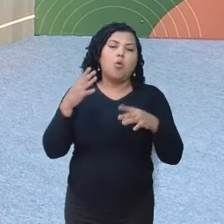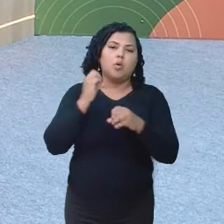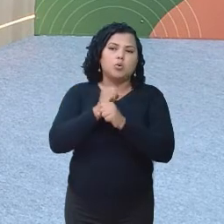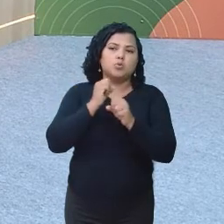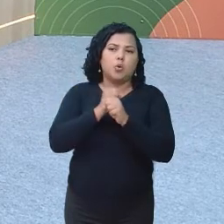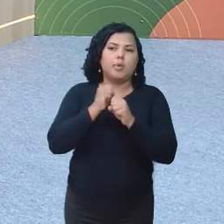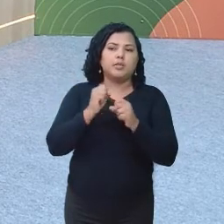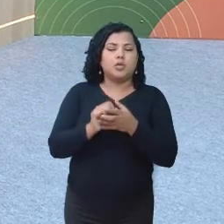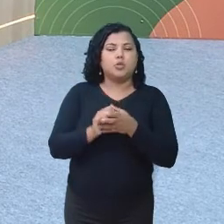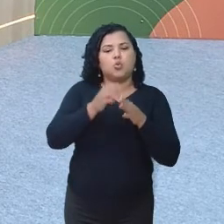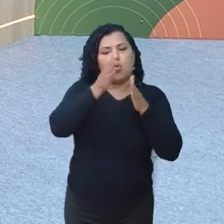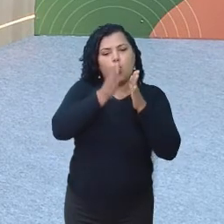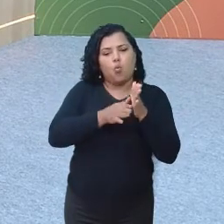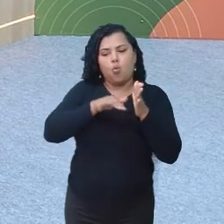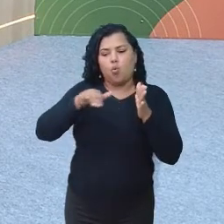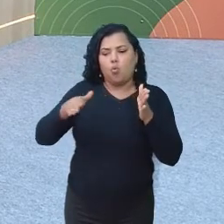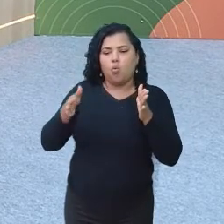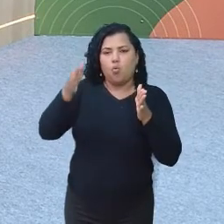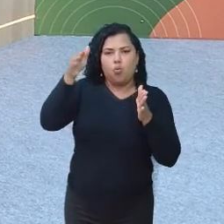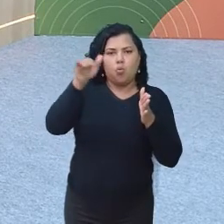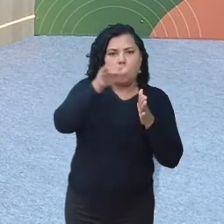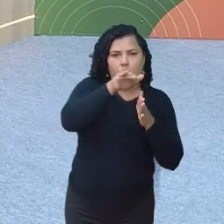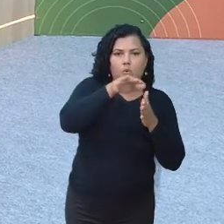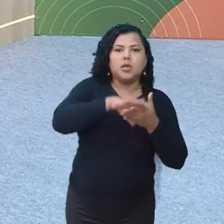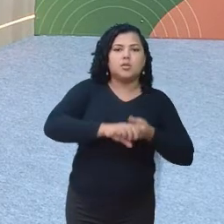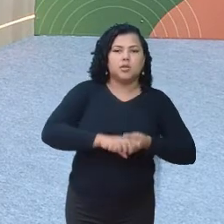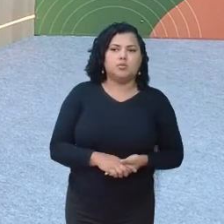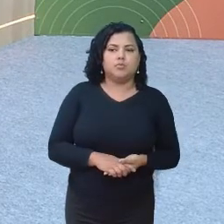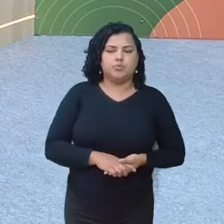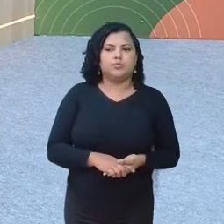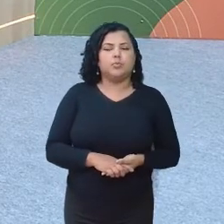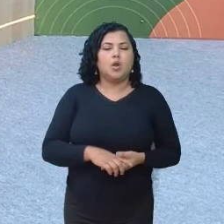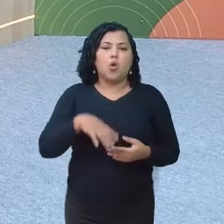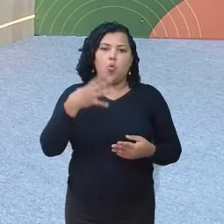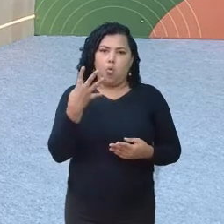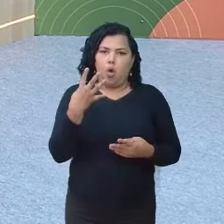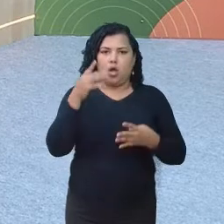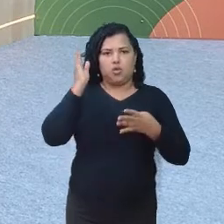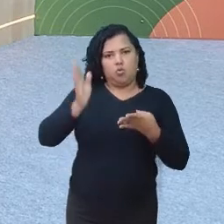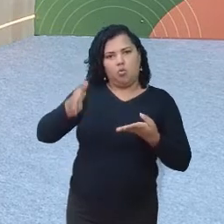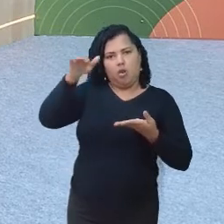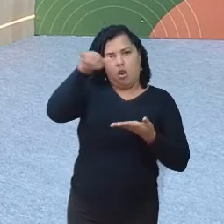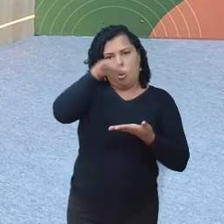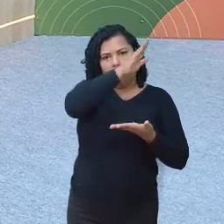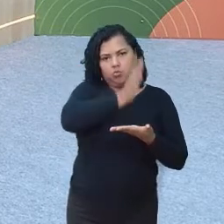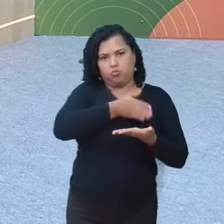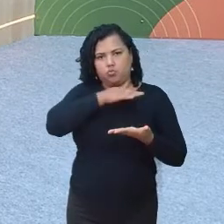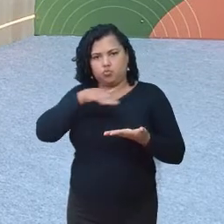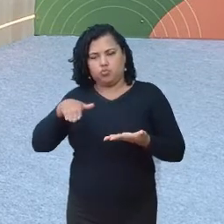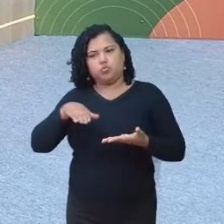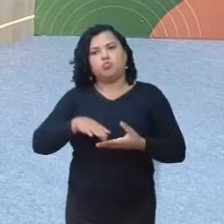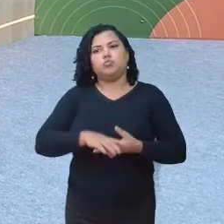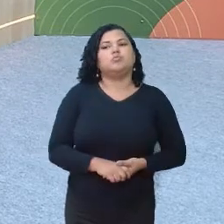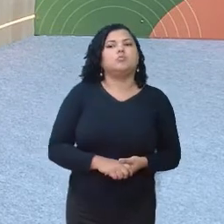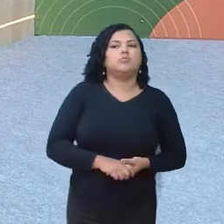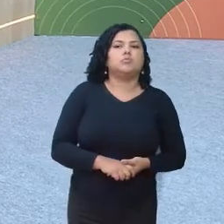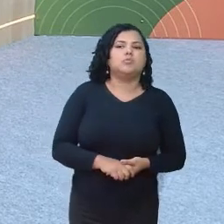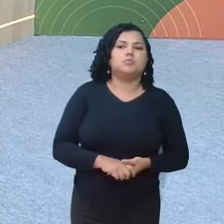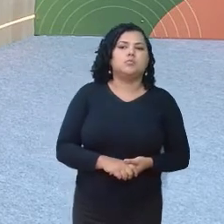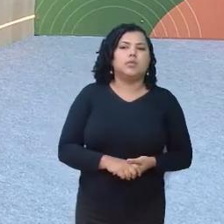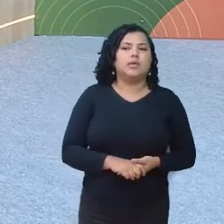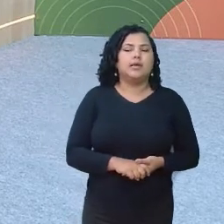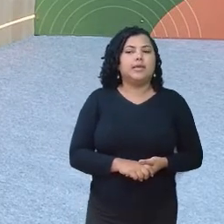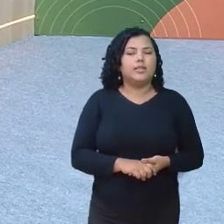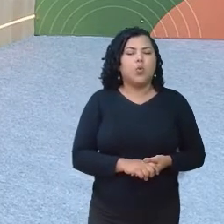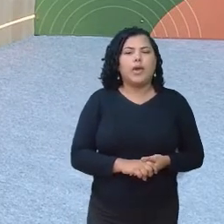ângulos internos de um quadrilátero, tá certo? 1, 2, 3, 4 lados. Lembrando que esse símbolo aqui significa que é um ângulo